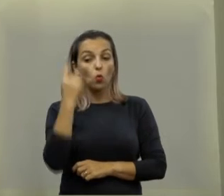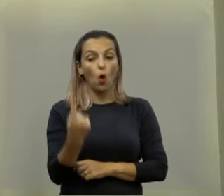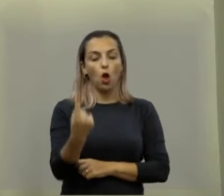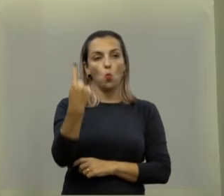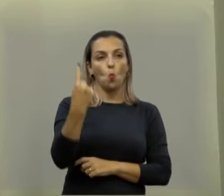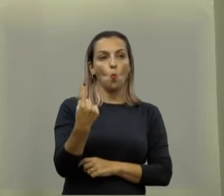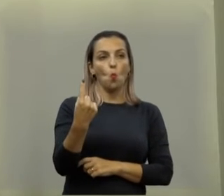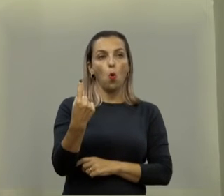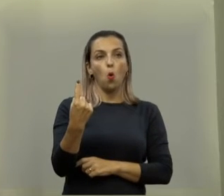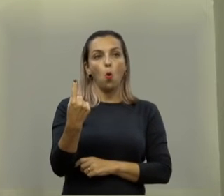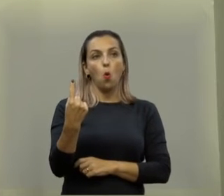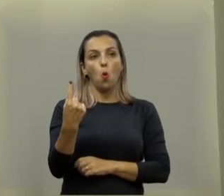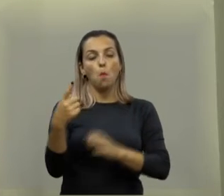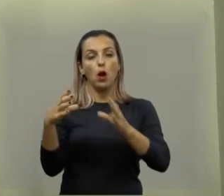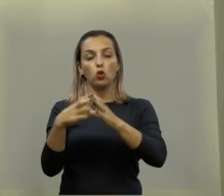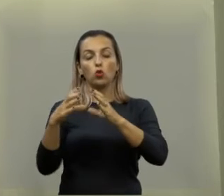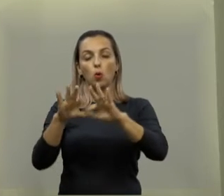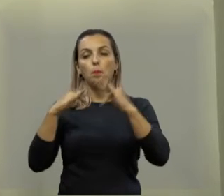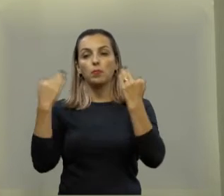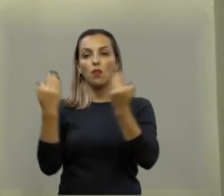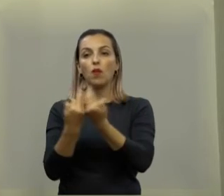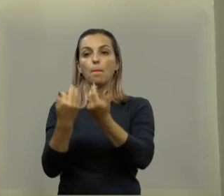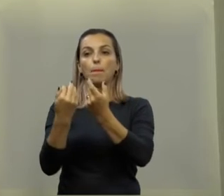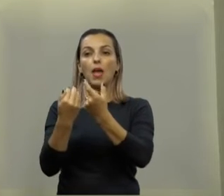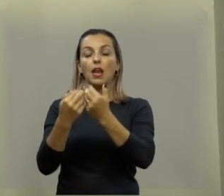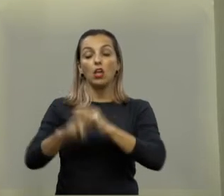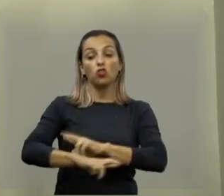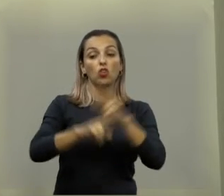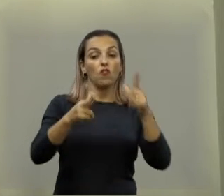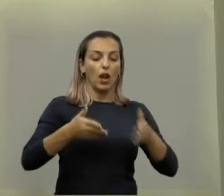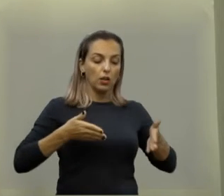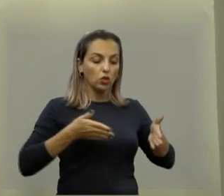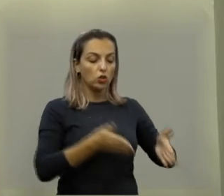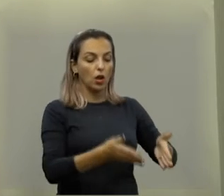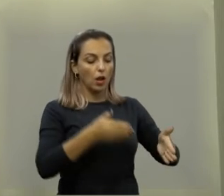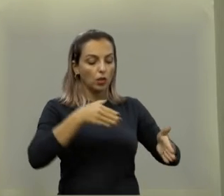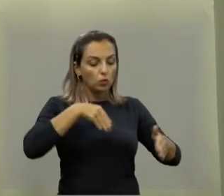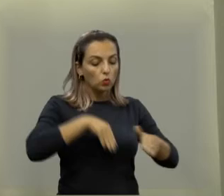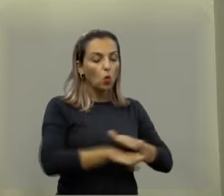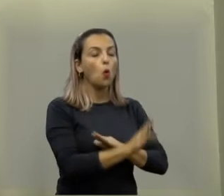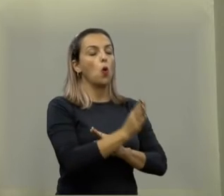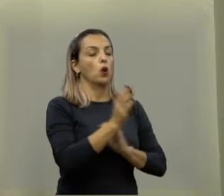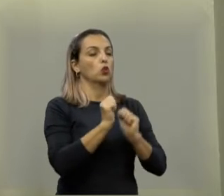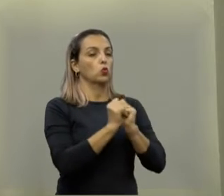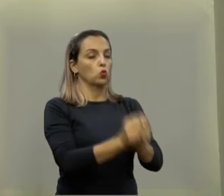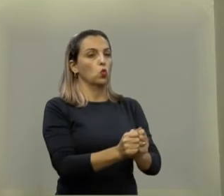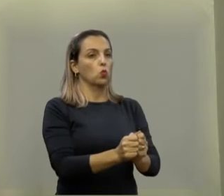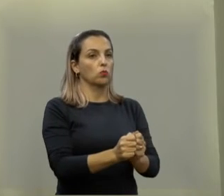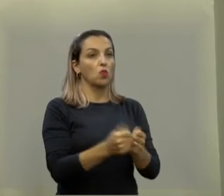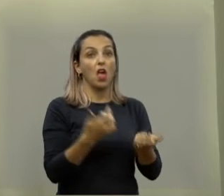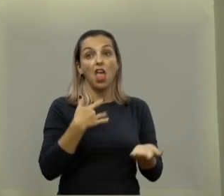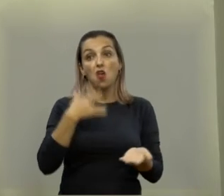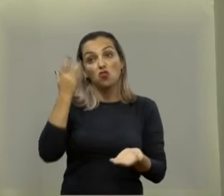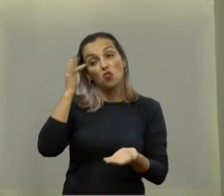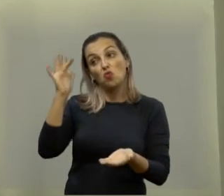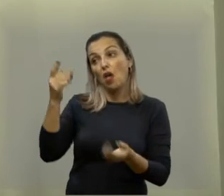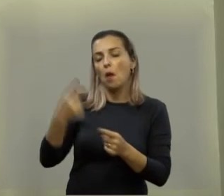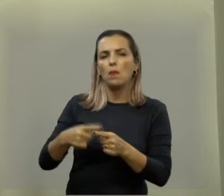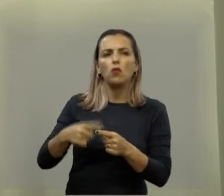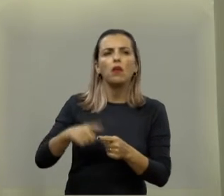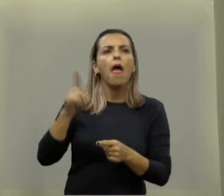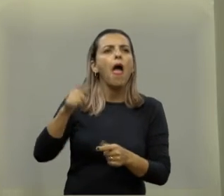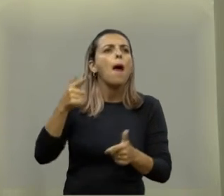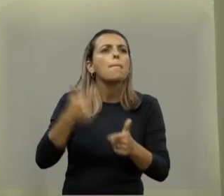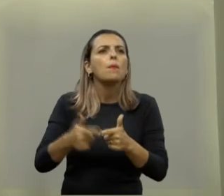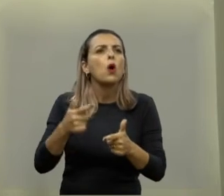fora do núcleo familiar poderá ser enterrado no túmulo da família juro que não consigo entender os motivos Qual o